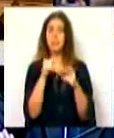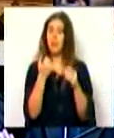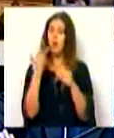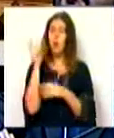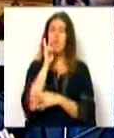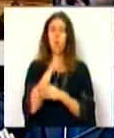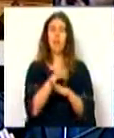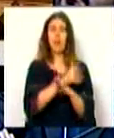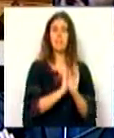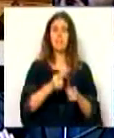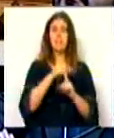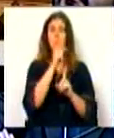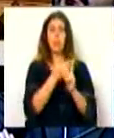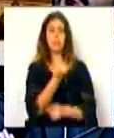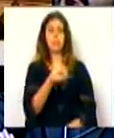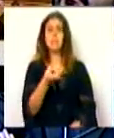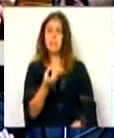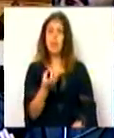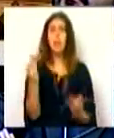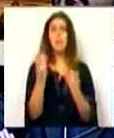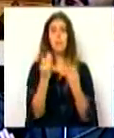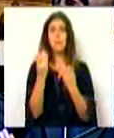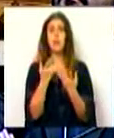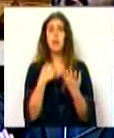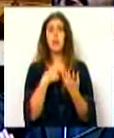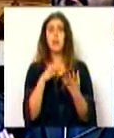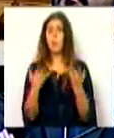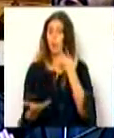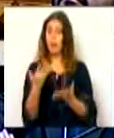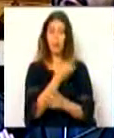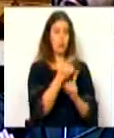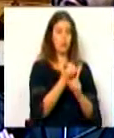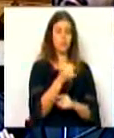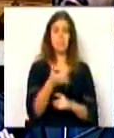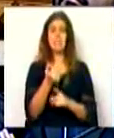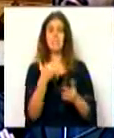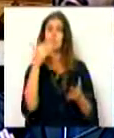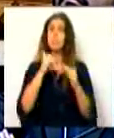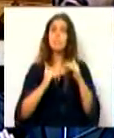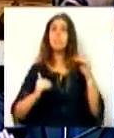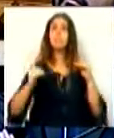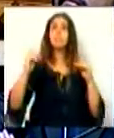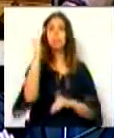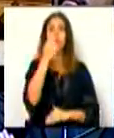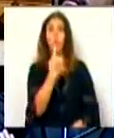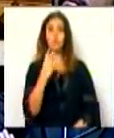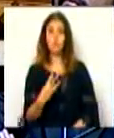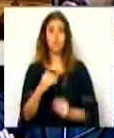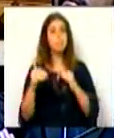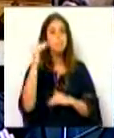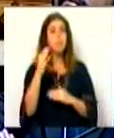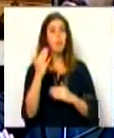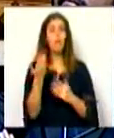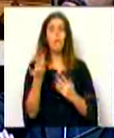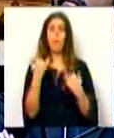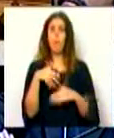inicial prevista para 2019 é relativamente a 2015 superior em cerca de um terço, não é disso menos, mas